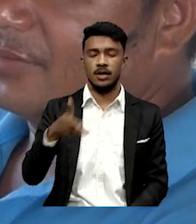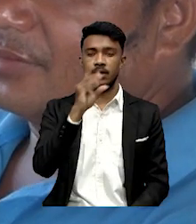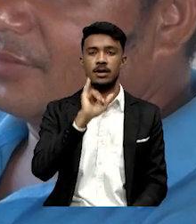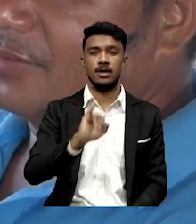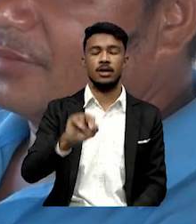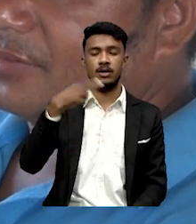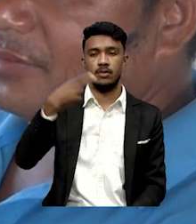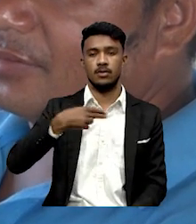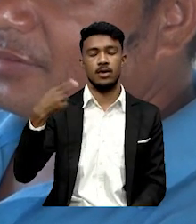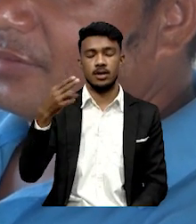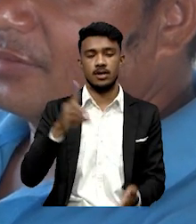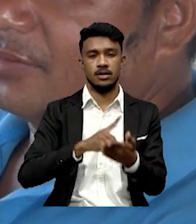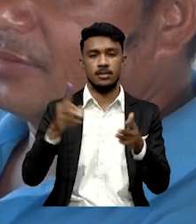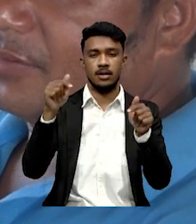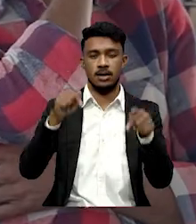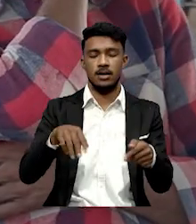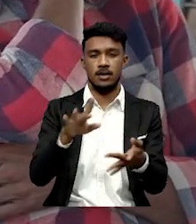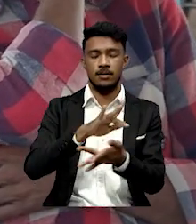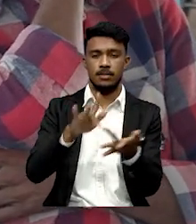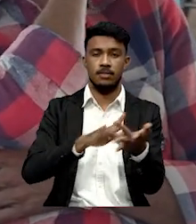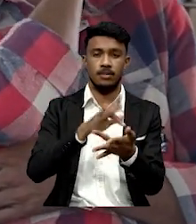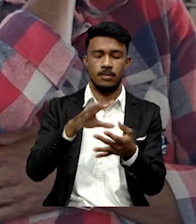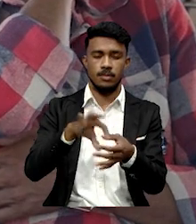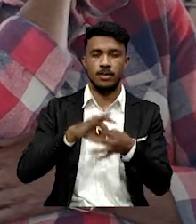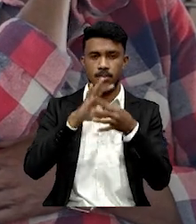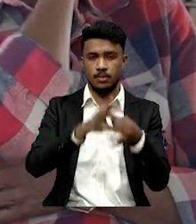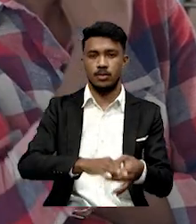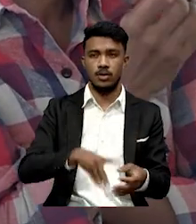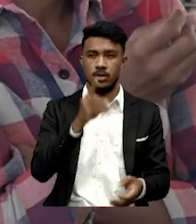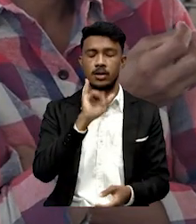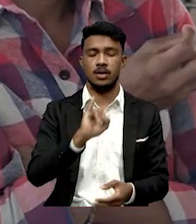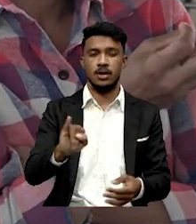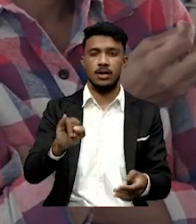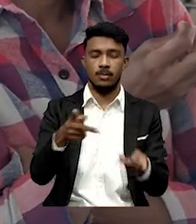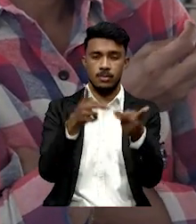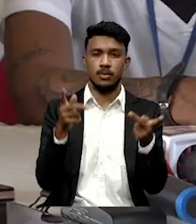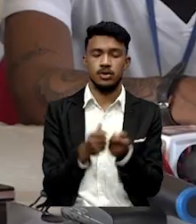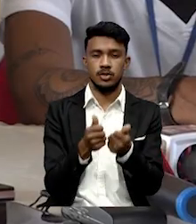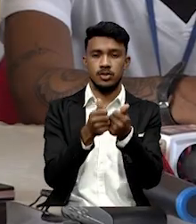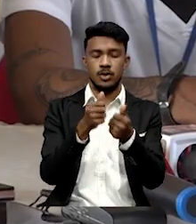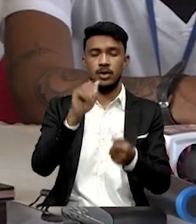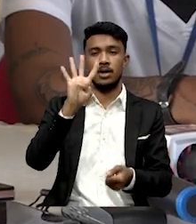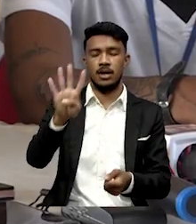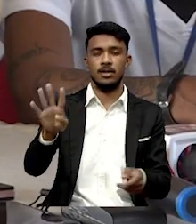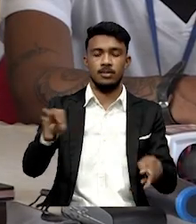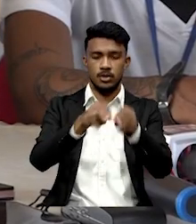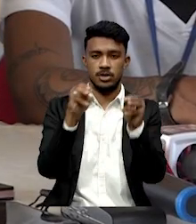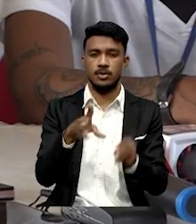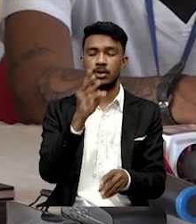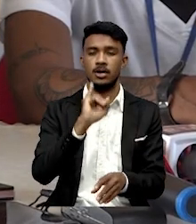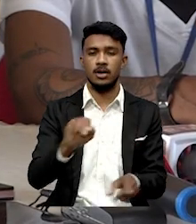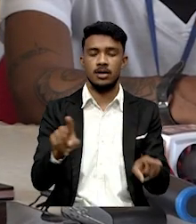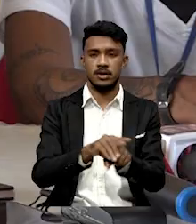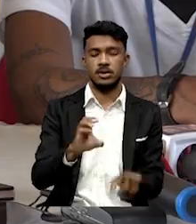quarta semana. Né? Equipa surpresa dele, né? Composto Rusi Posto Hat e a município dele, Hanesang, Posto Cristo